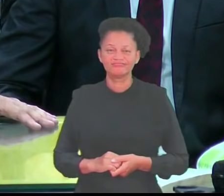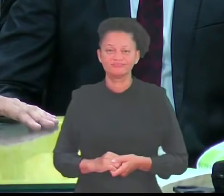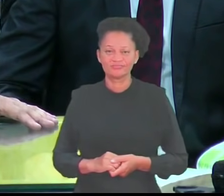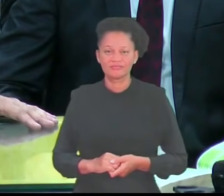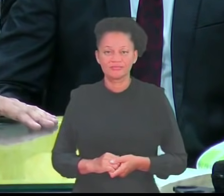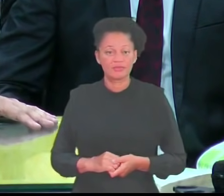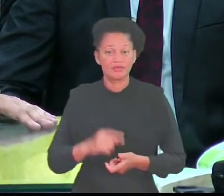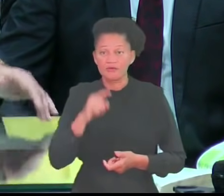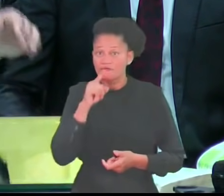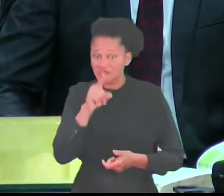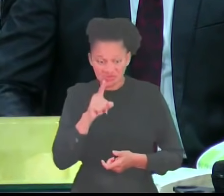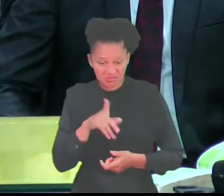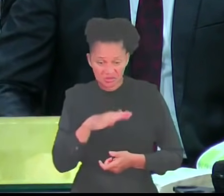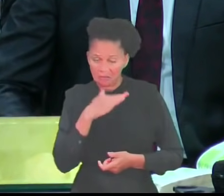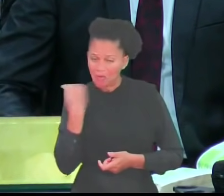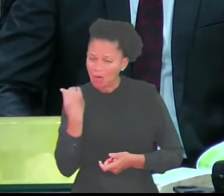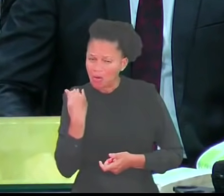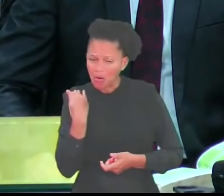Você não vai perecer.